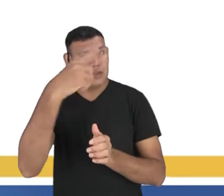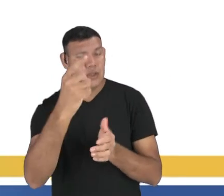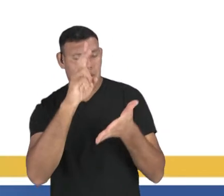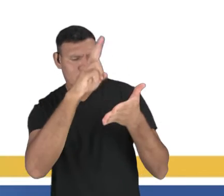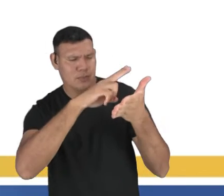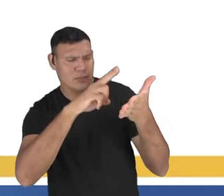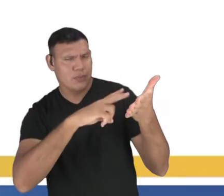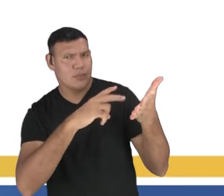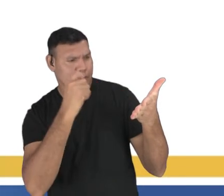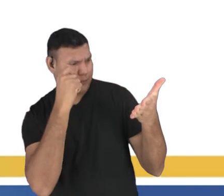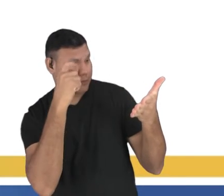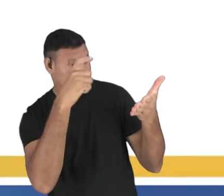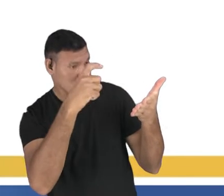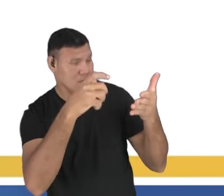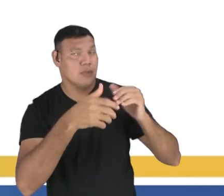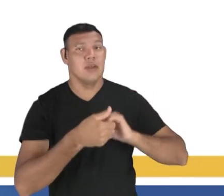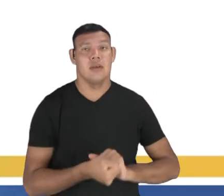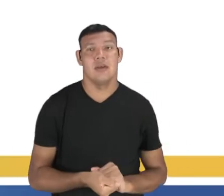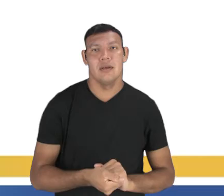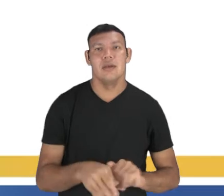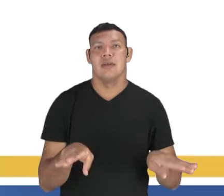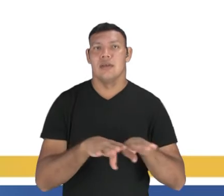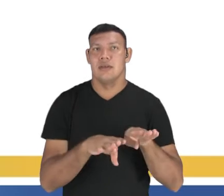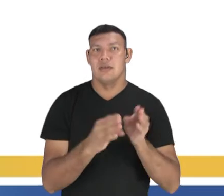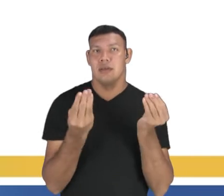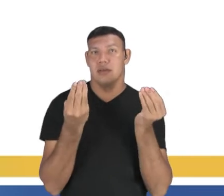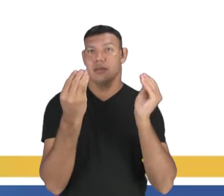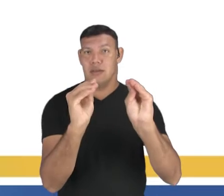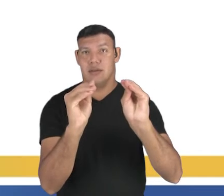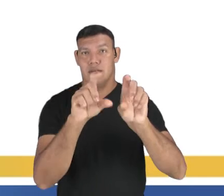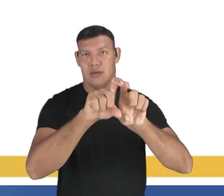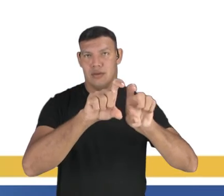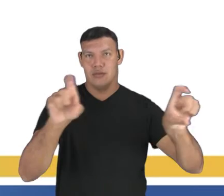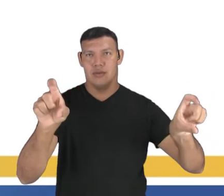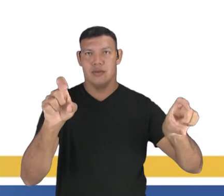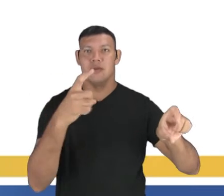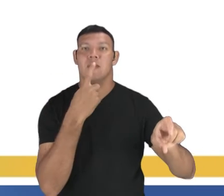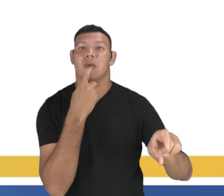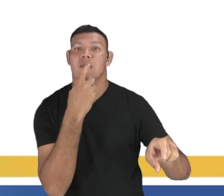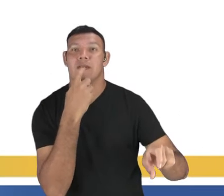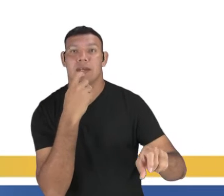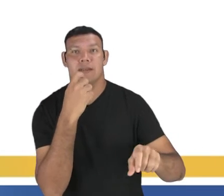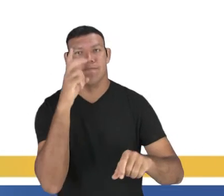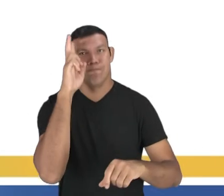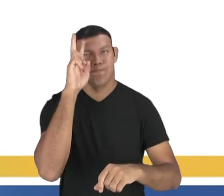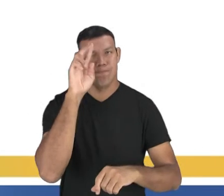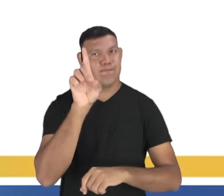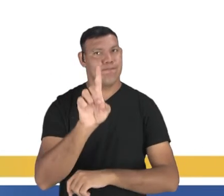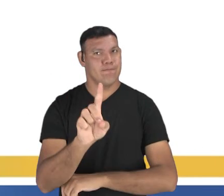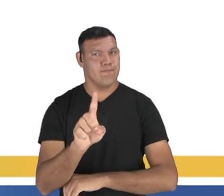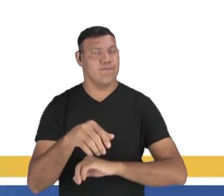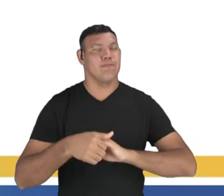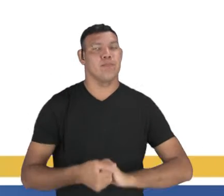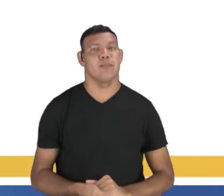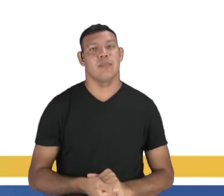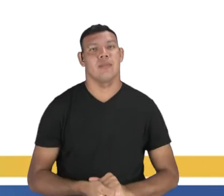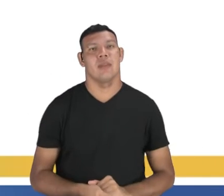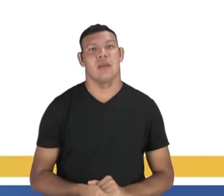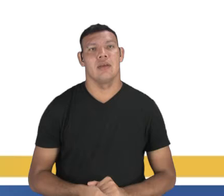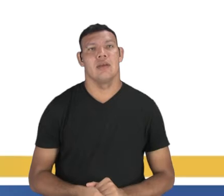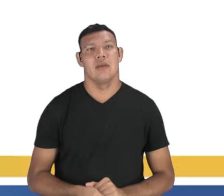com muita atenção. E coloquei nessa tarja vermelha aí algo para você não esquecer. Observe,